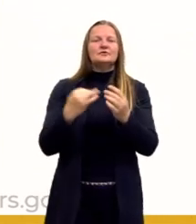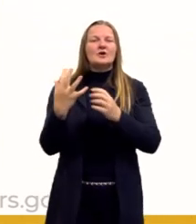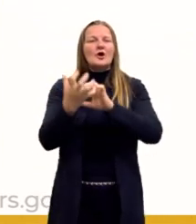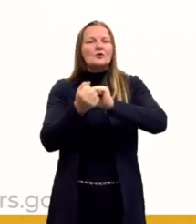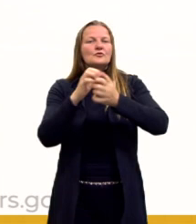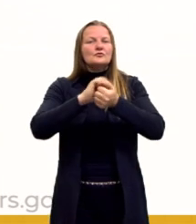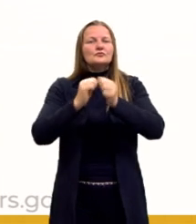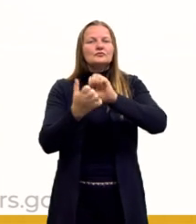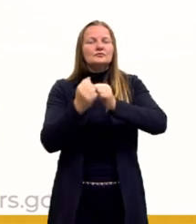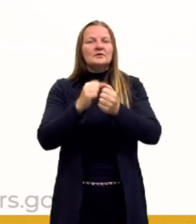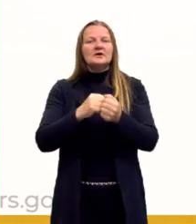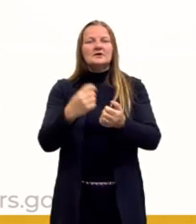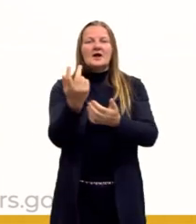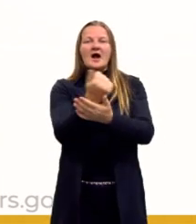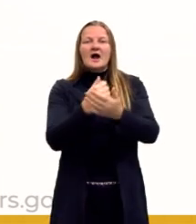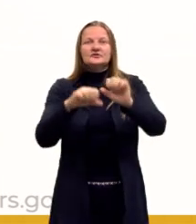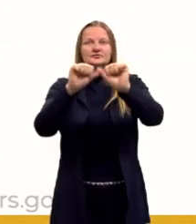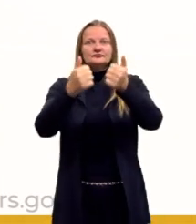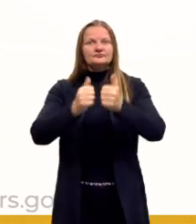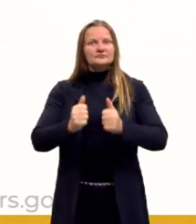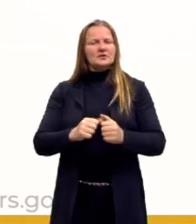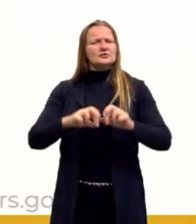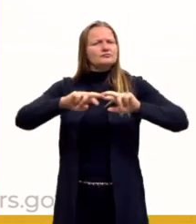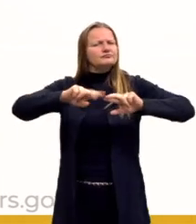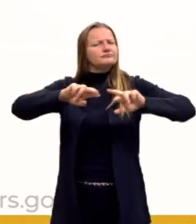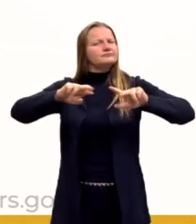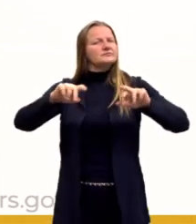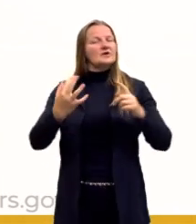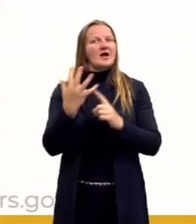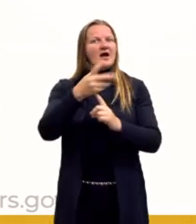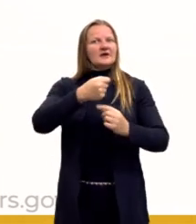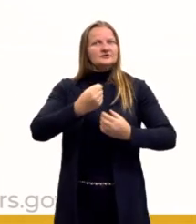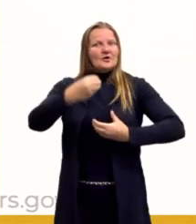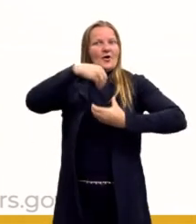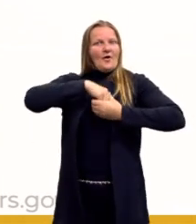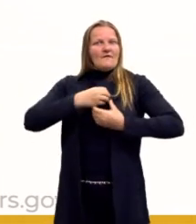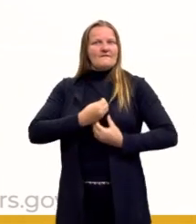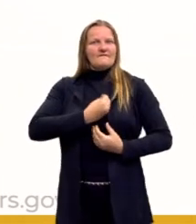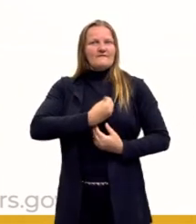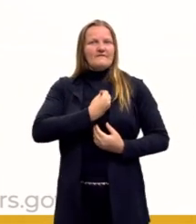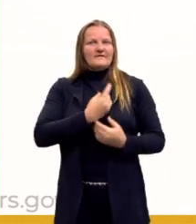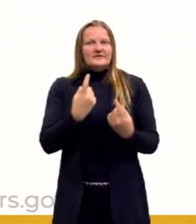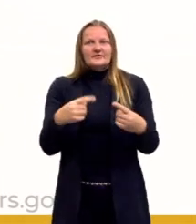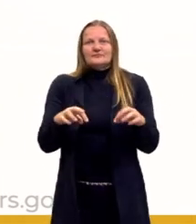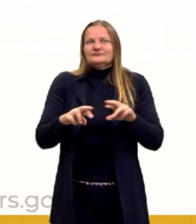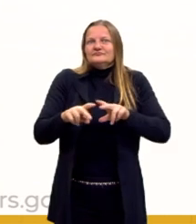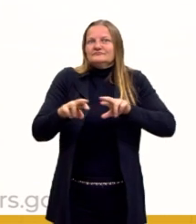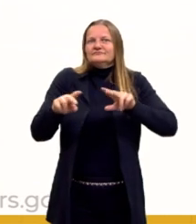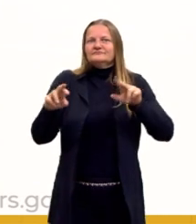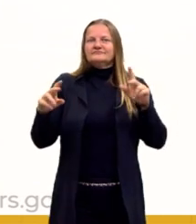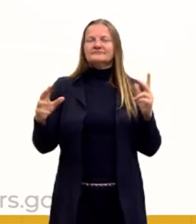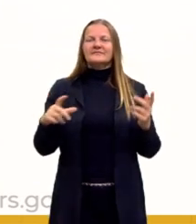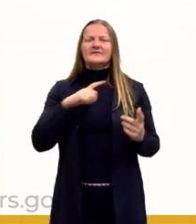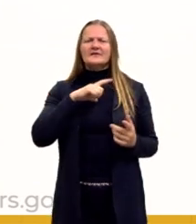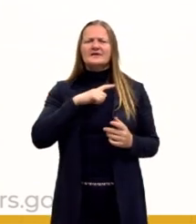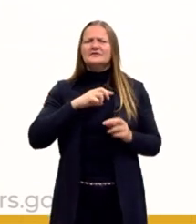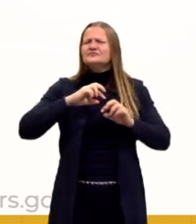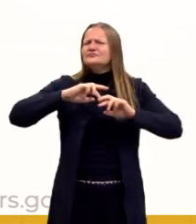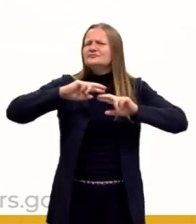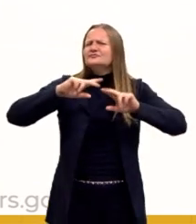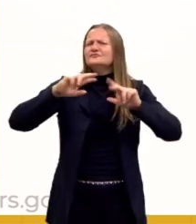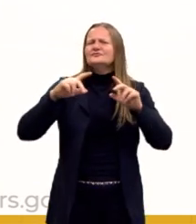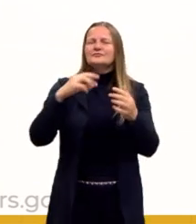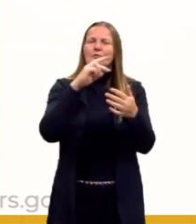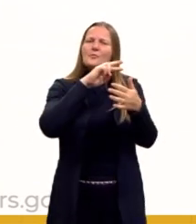artes plásticas são manifestações da arte em nossa vida inúmeras manifestações que poderiam poderíamos